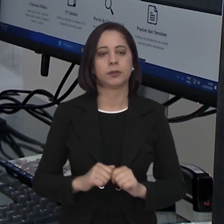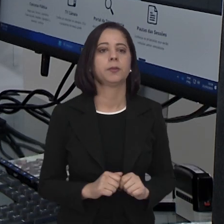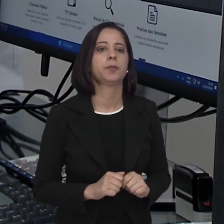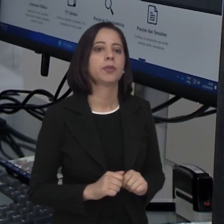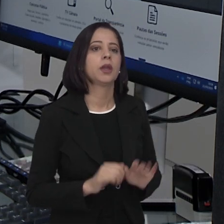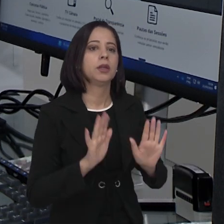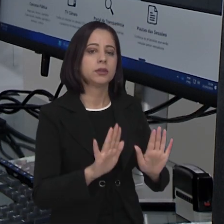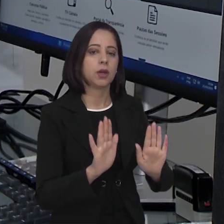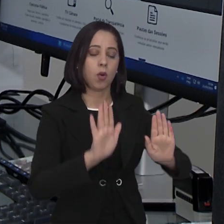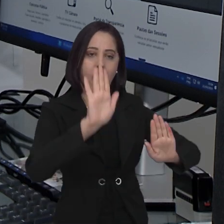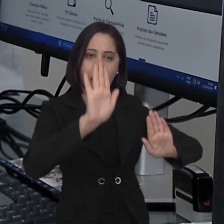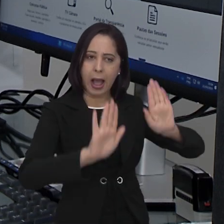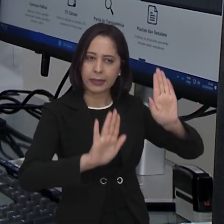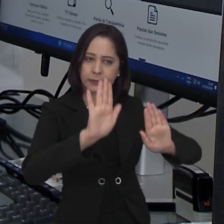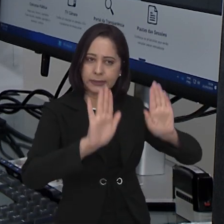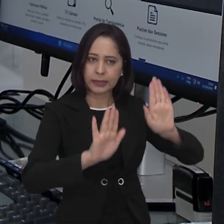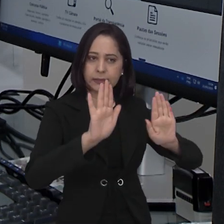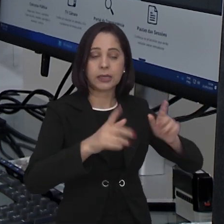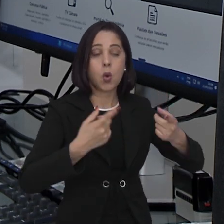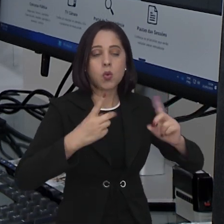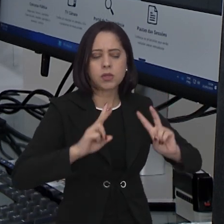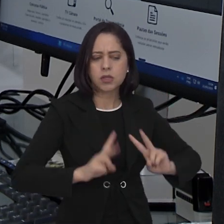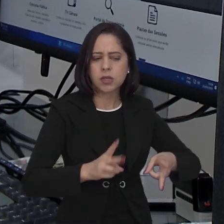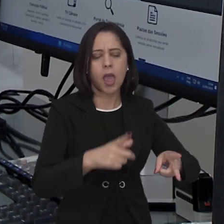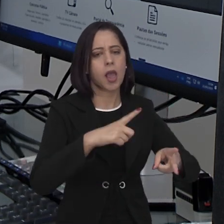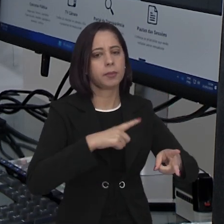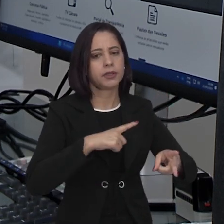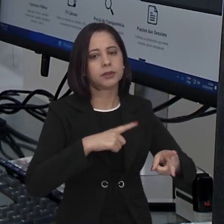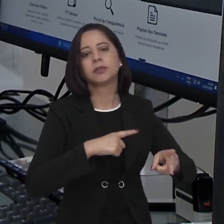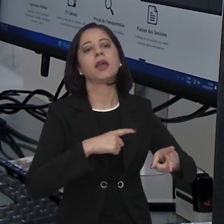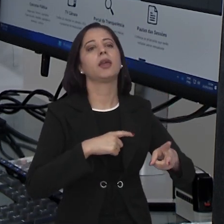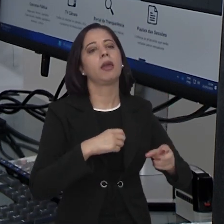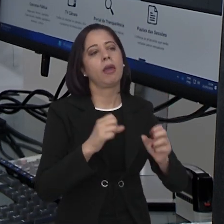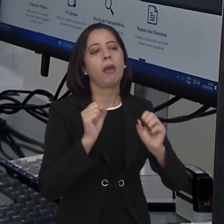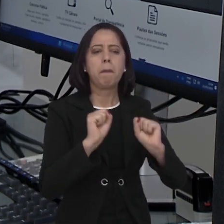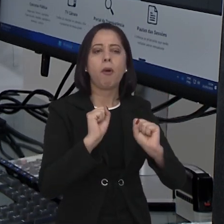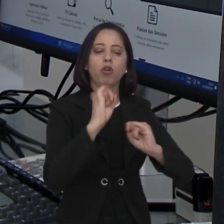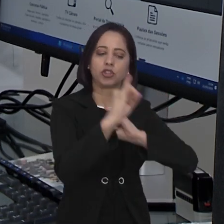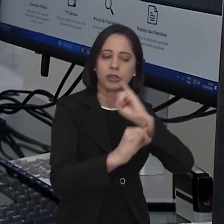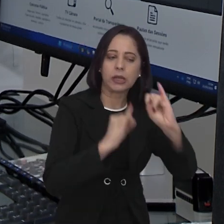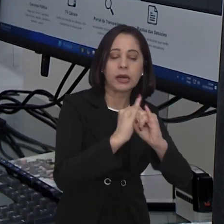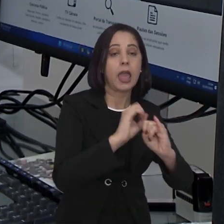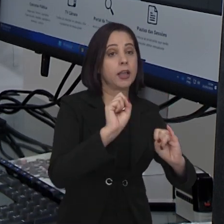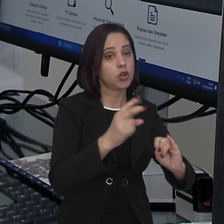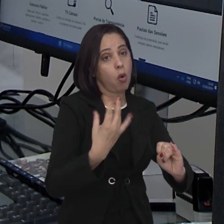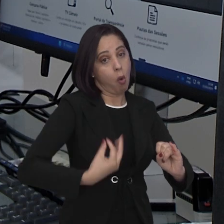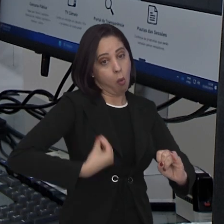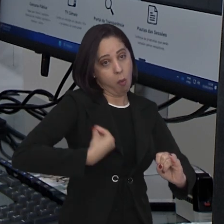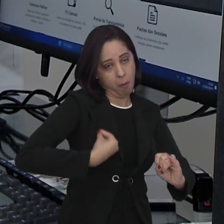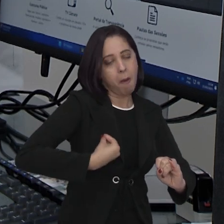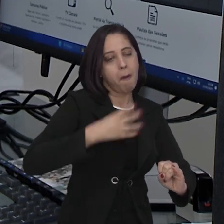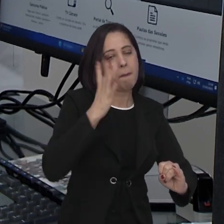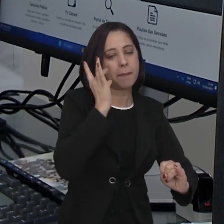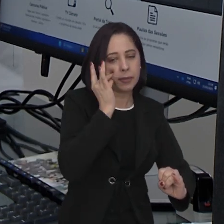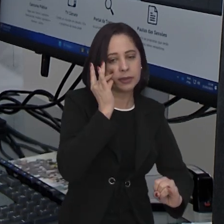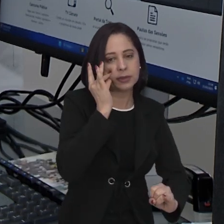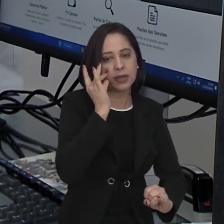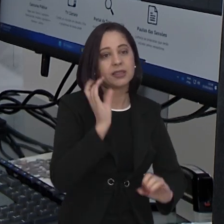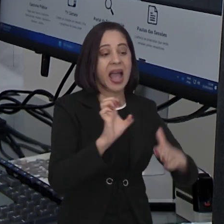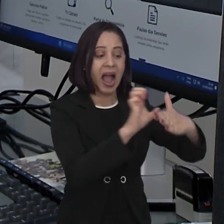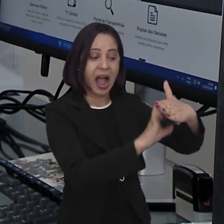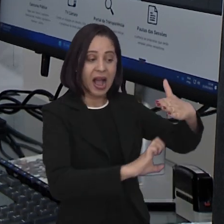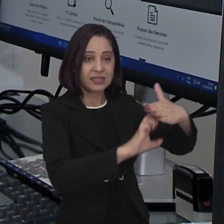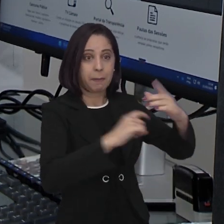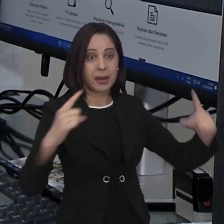licitação, a fase externa dela é realizada num pregão, e nesse pregão, que pode ser eletrônico ou presencial, a depender das circunstâncias,